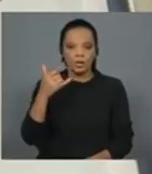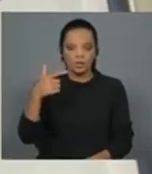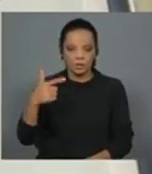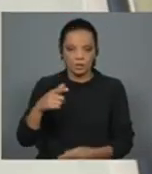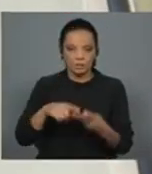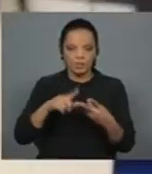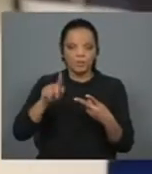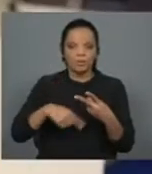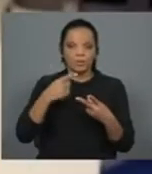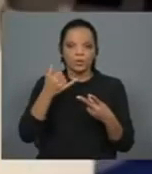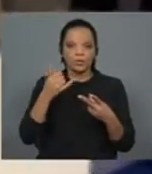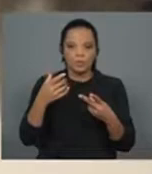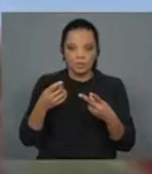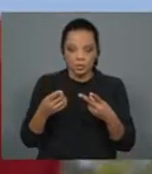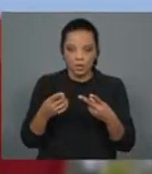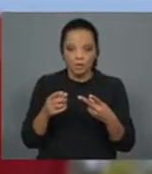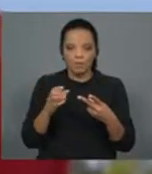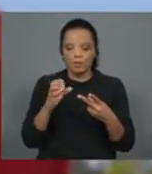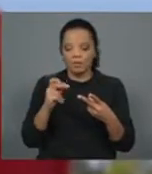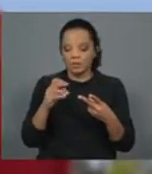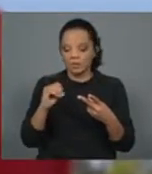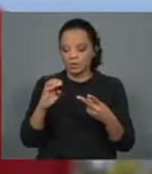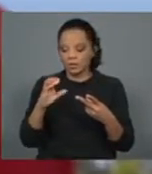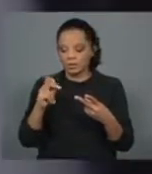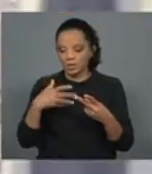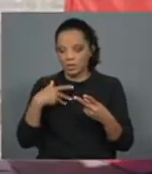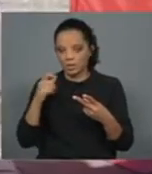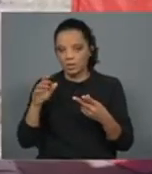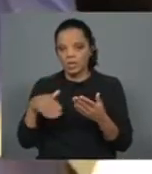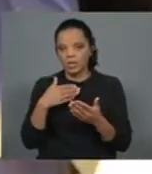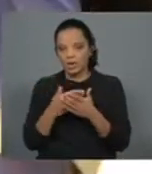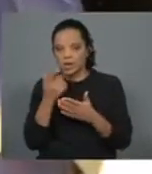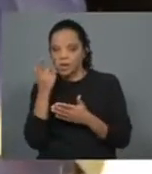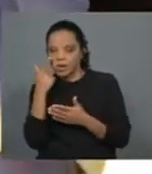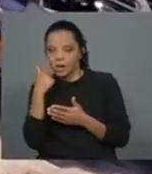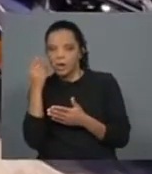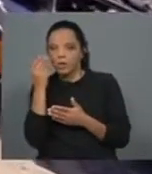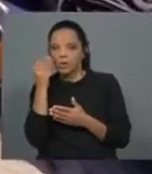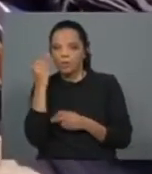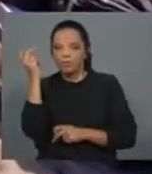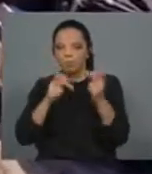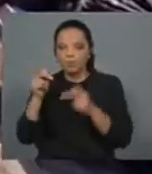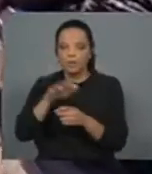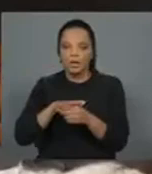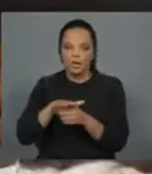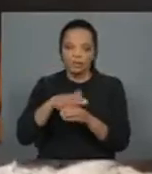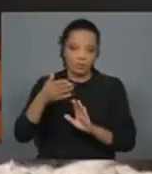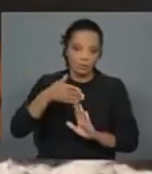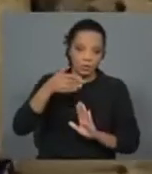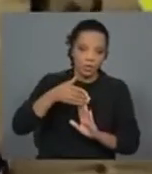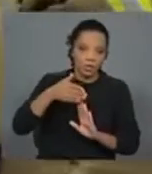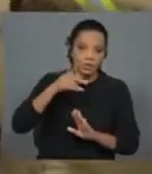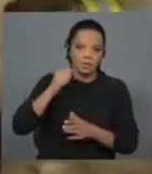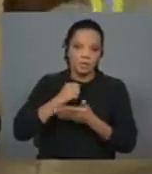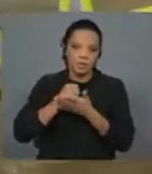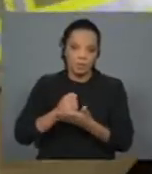2019, o Cascade, que permitiu de facto testar aqui esta componente e a incorporação das diferentes áreas, não só da emergência, mas também do